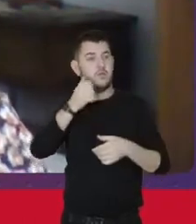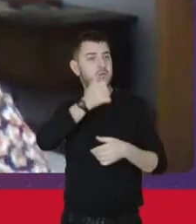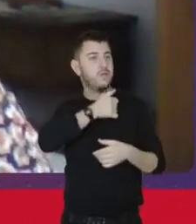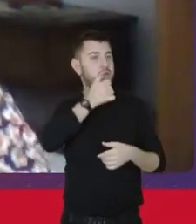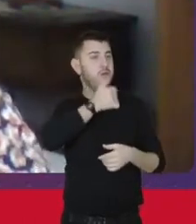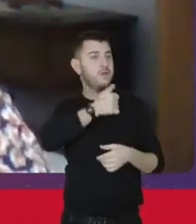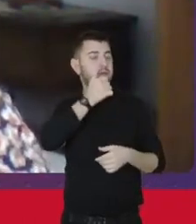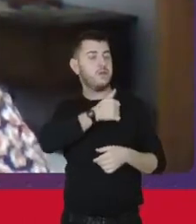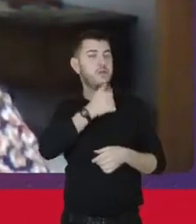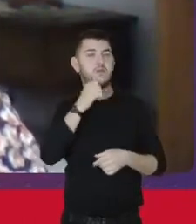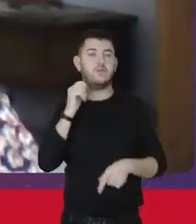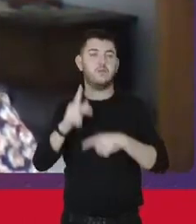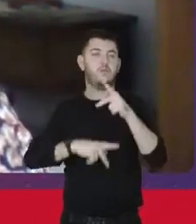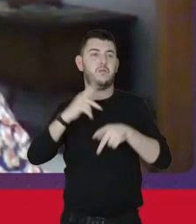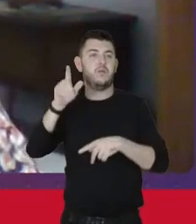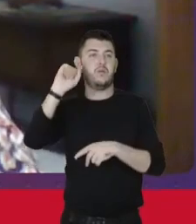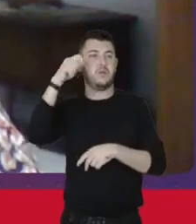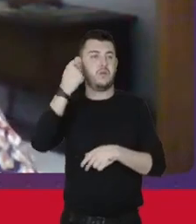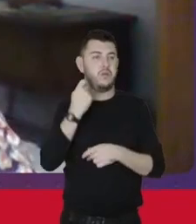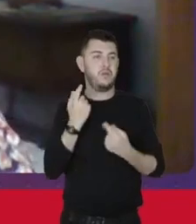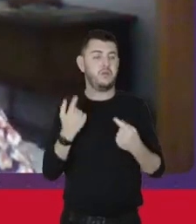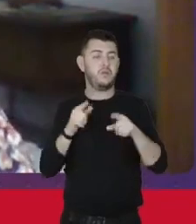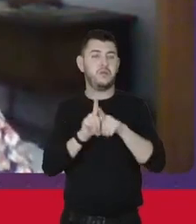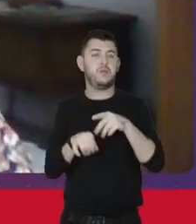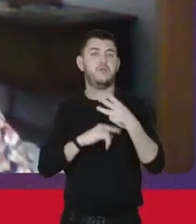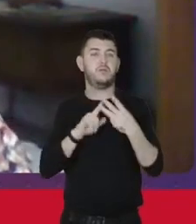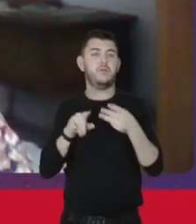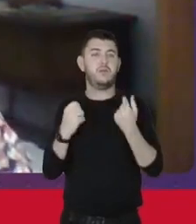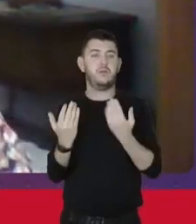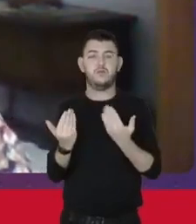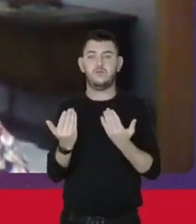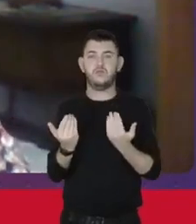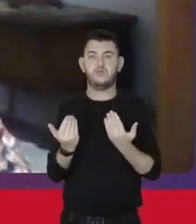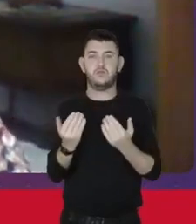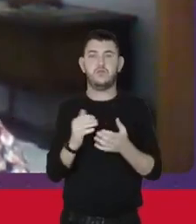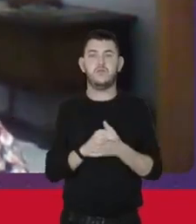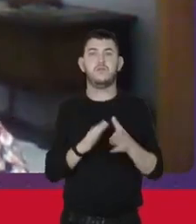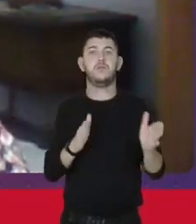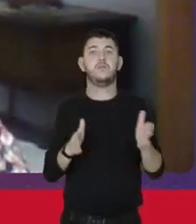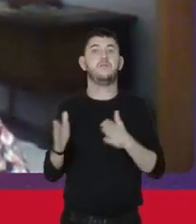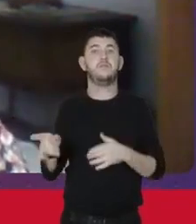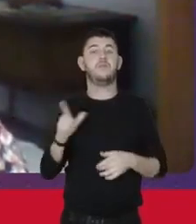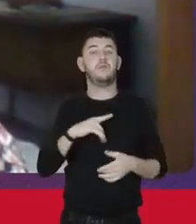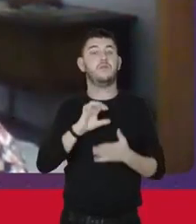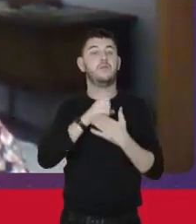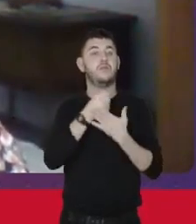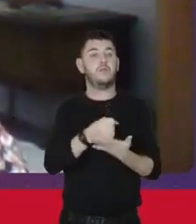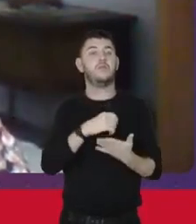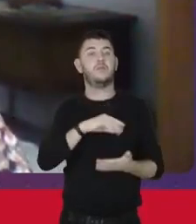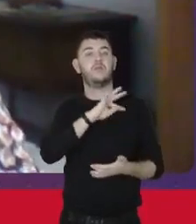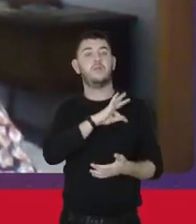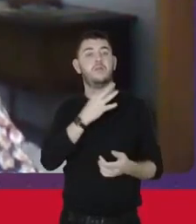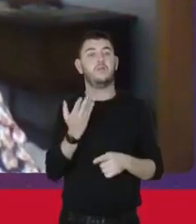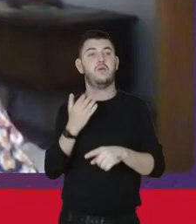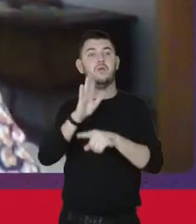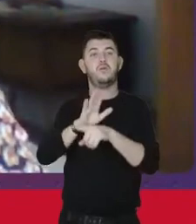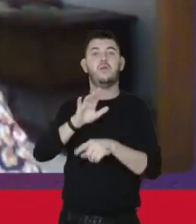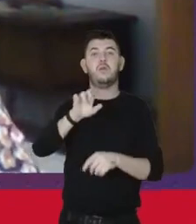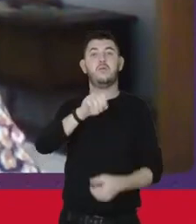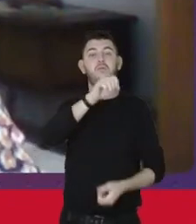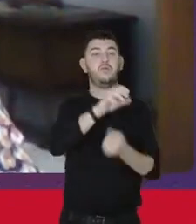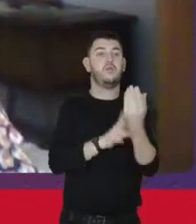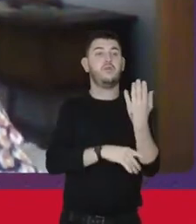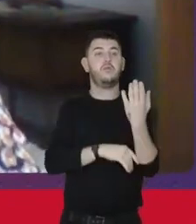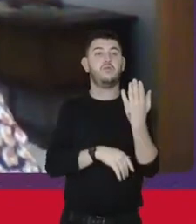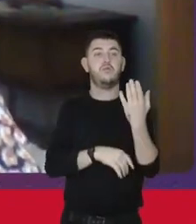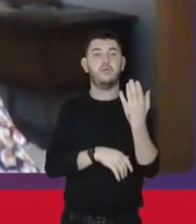feminino, para a população negra e para os jovens, assistência técnica para apoiar, por exemplo, a produção